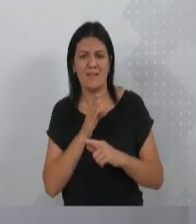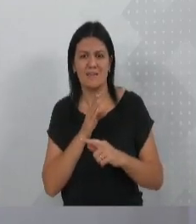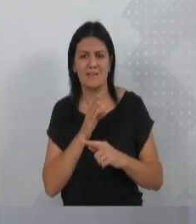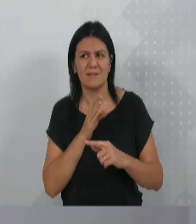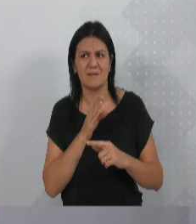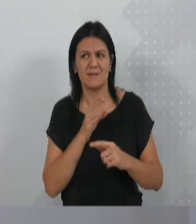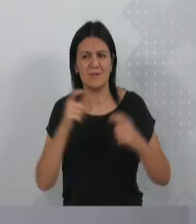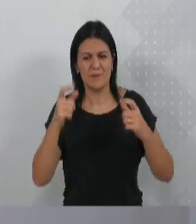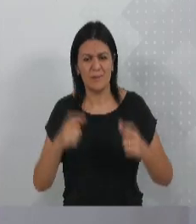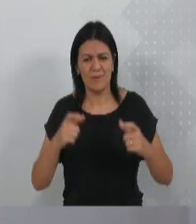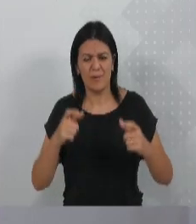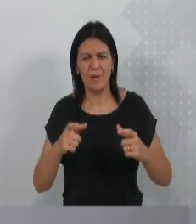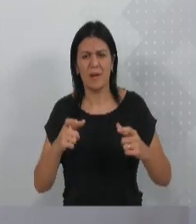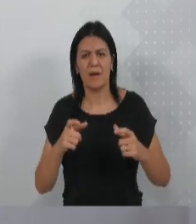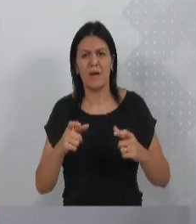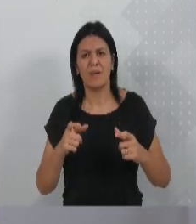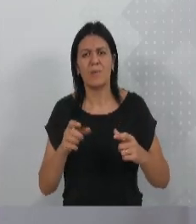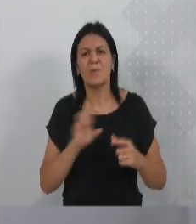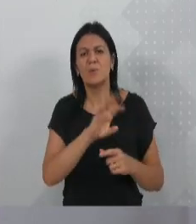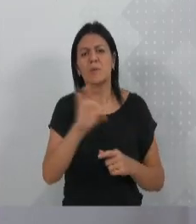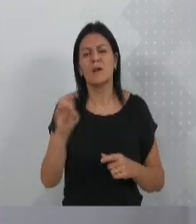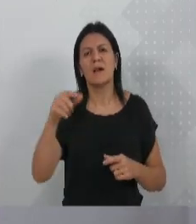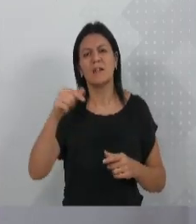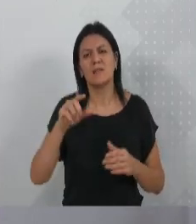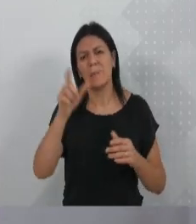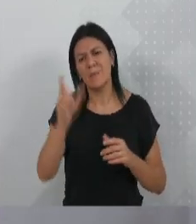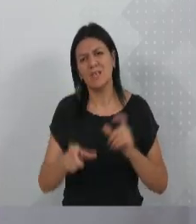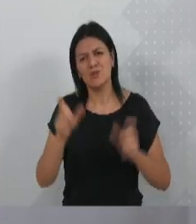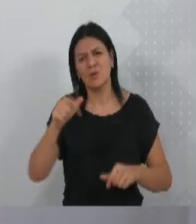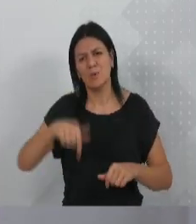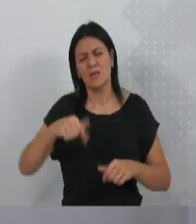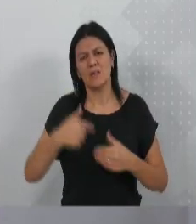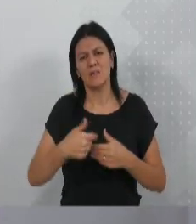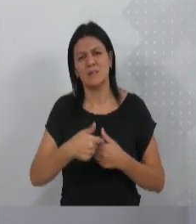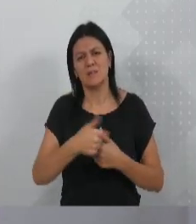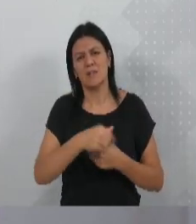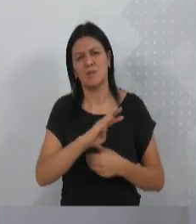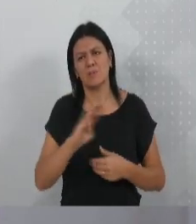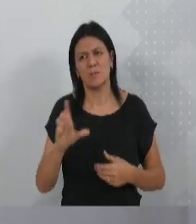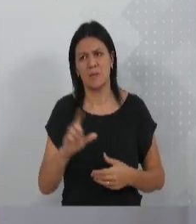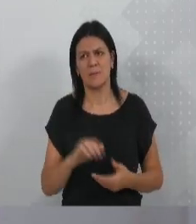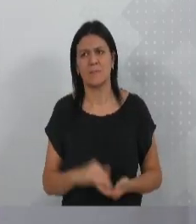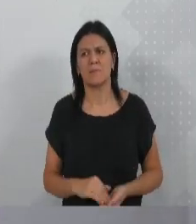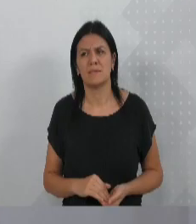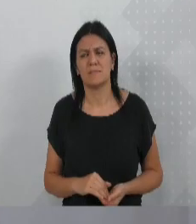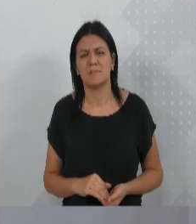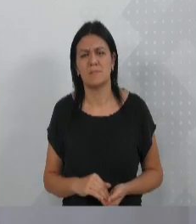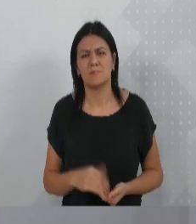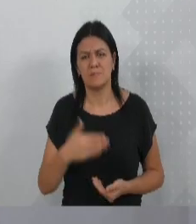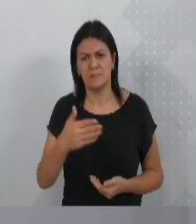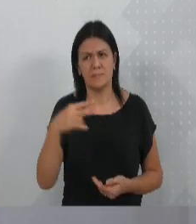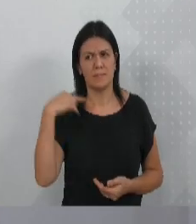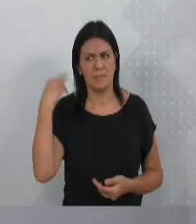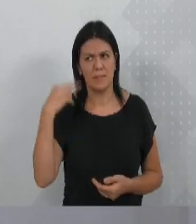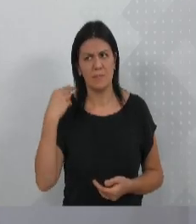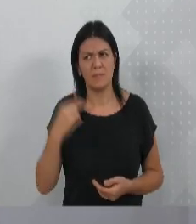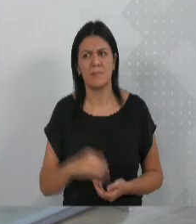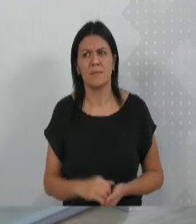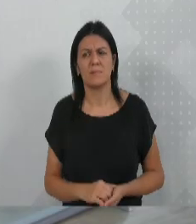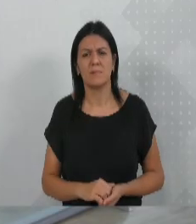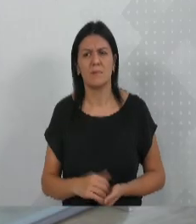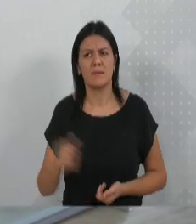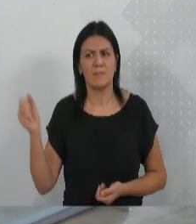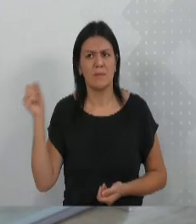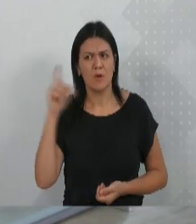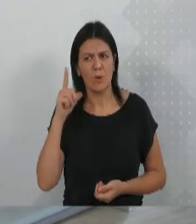local adequado isso é feito aonde é feito na nossa cidade é feito lá na ponta do bairro e assim por diante ouo Vereador é a parte o vereador